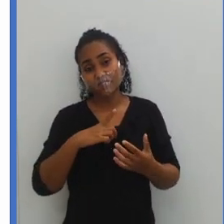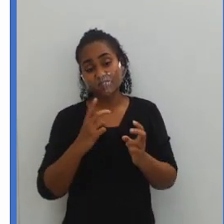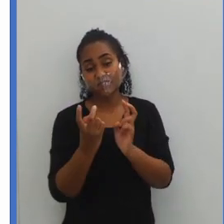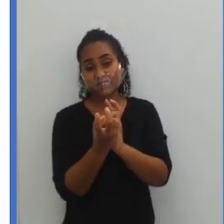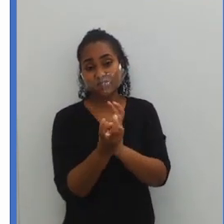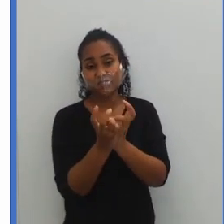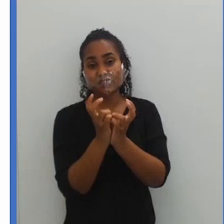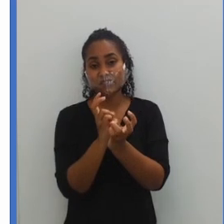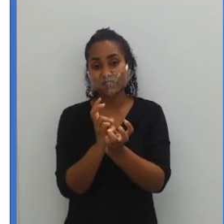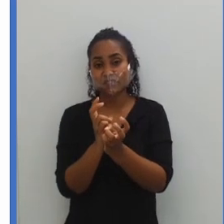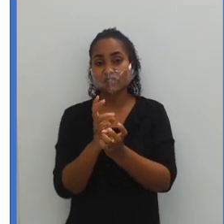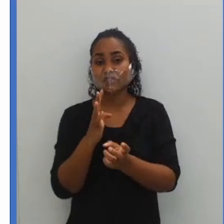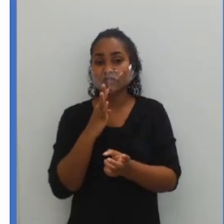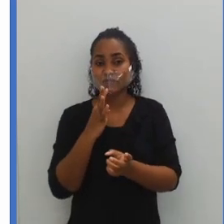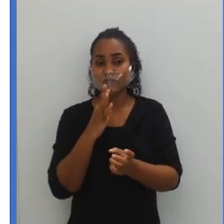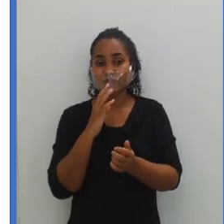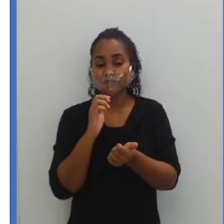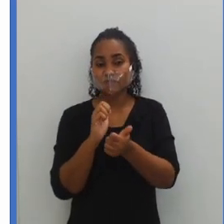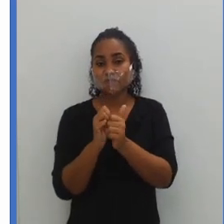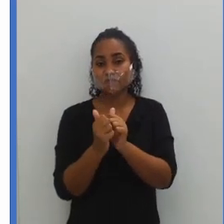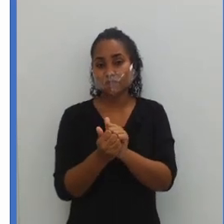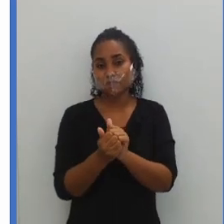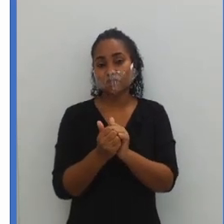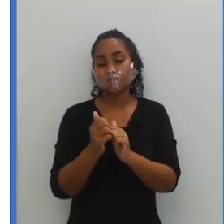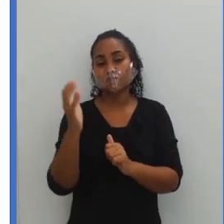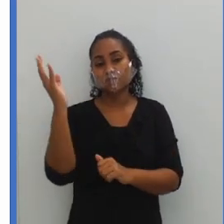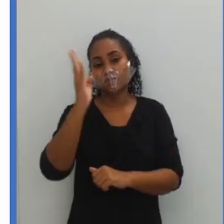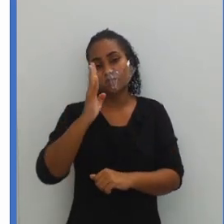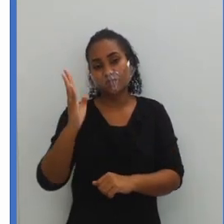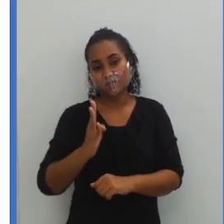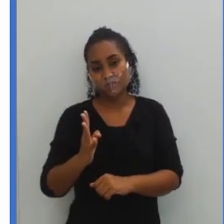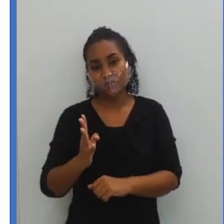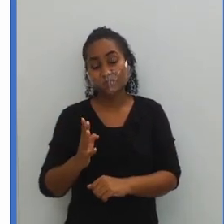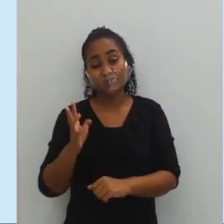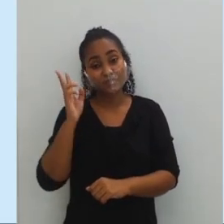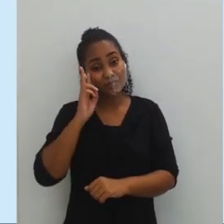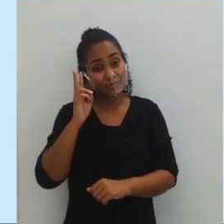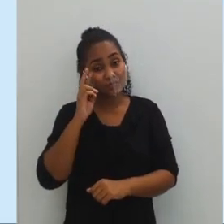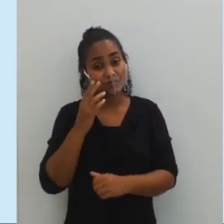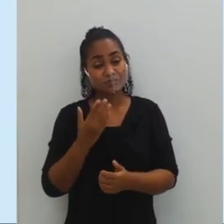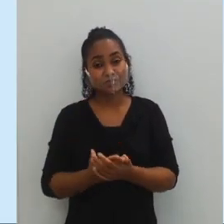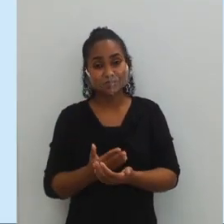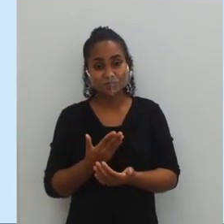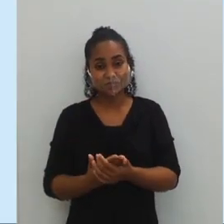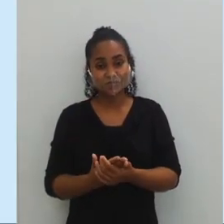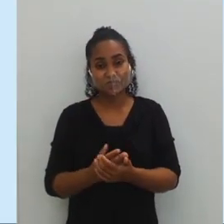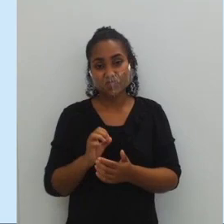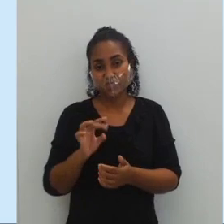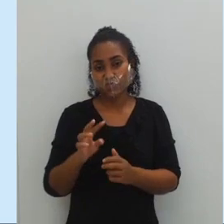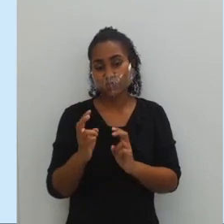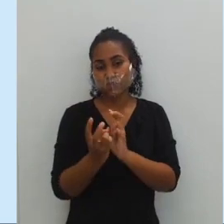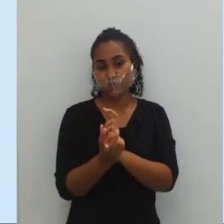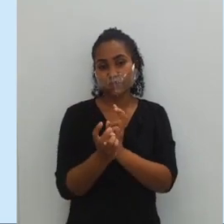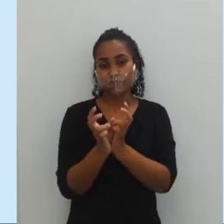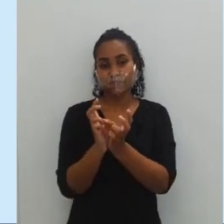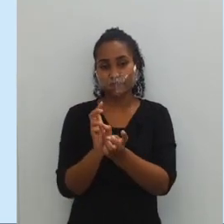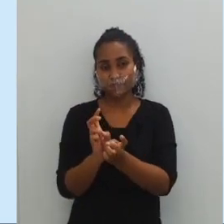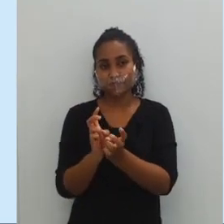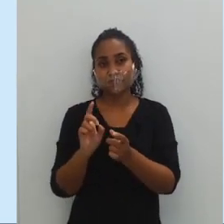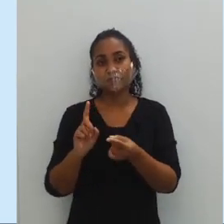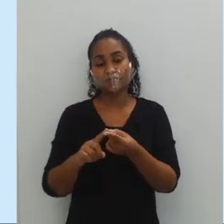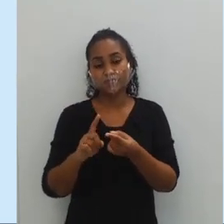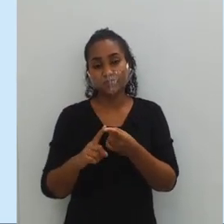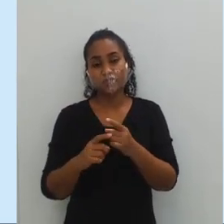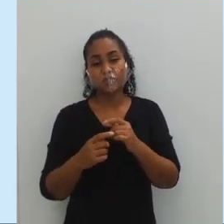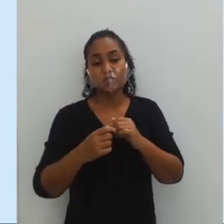a capoeira ela é considerada um esporte no Brasil. Lembrando que na última aula eu falei para vocês que a capoeira não é somente um esporte,